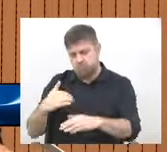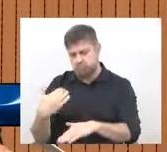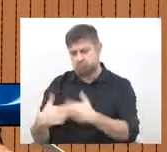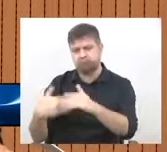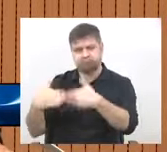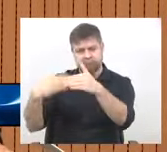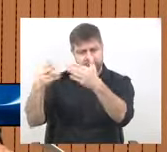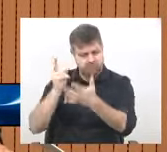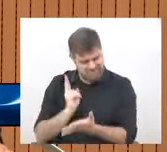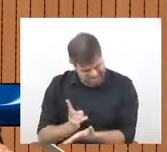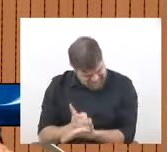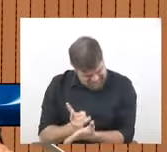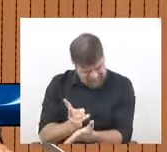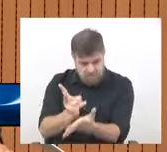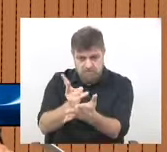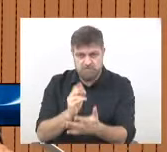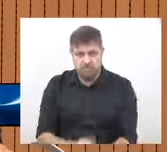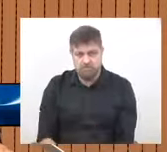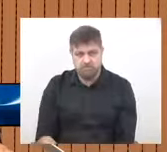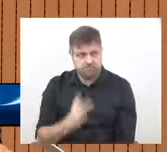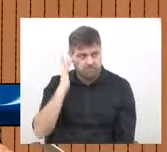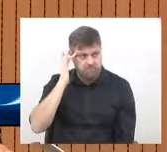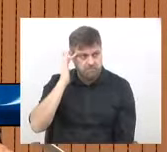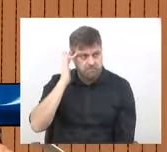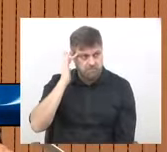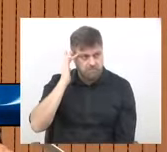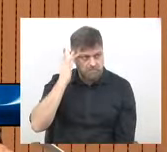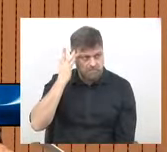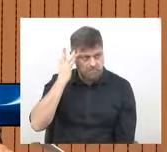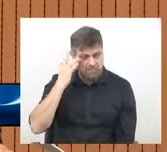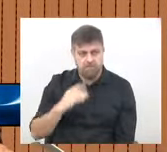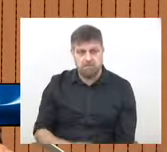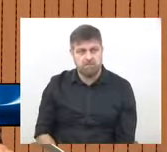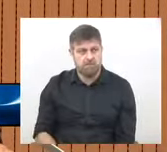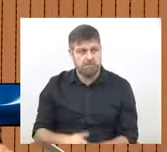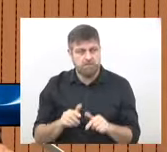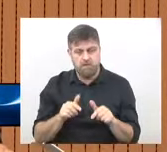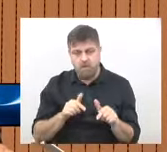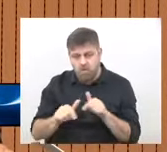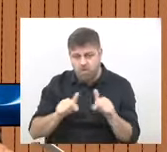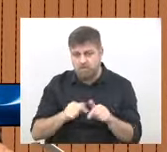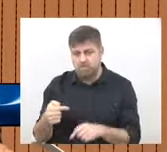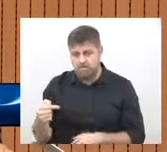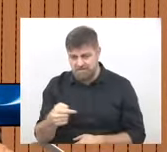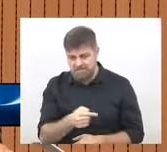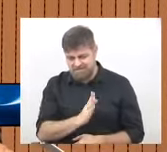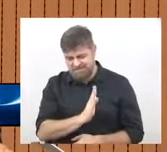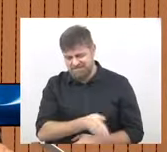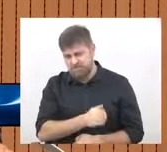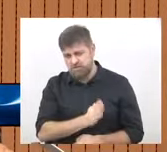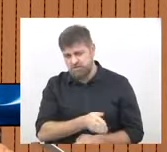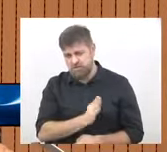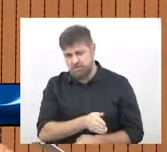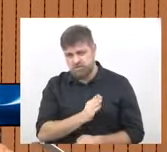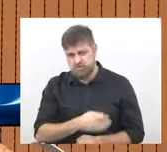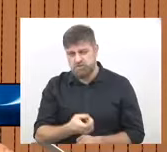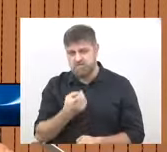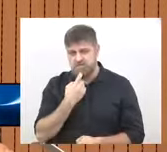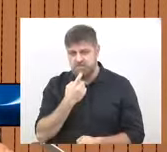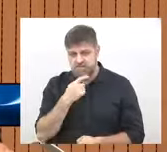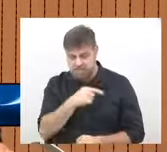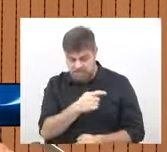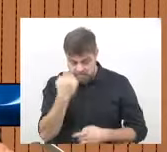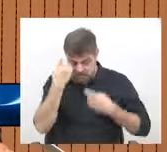prosperará sempre. Eu acho que, como o trabalho que ele já vinha fazendo para a nossa cidade de